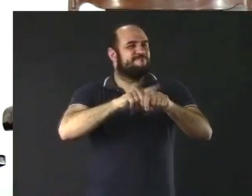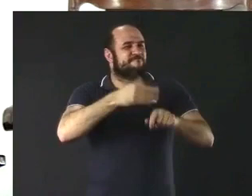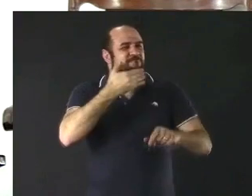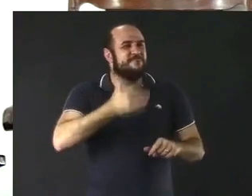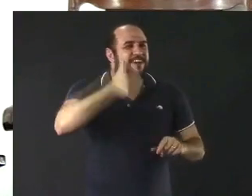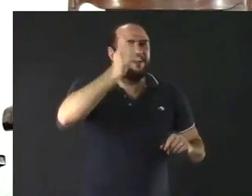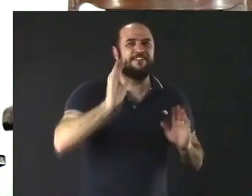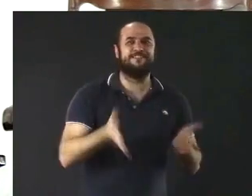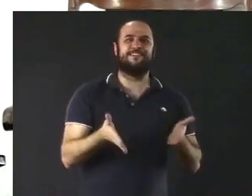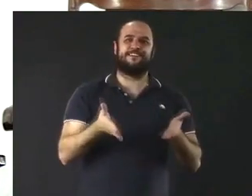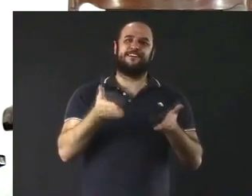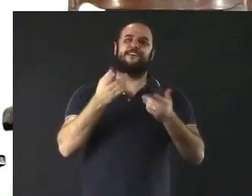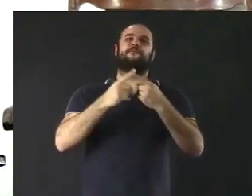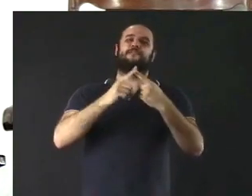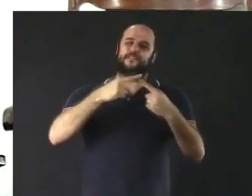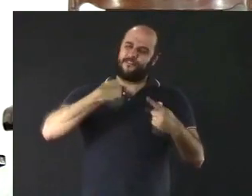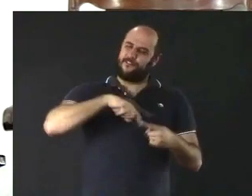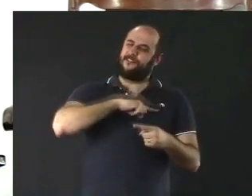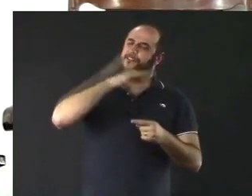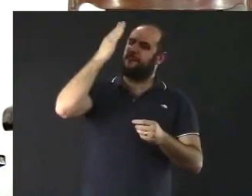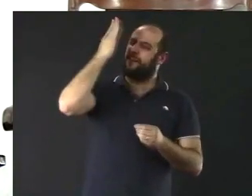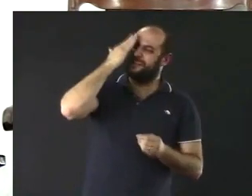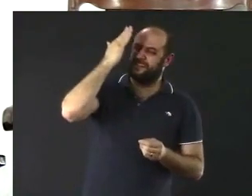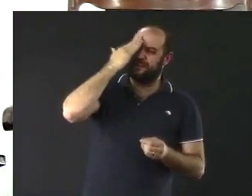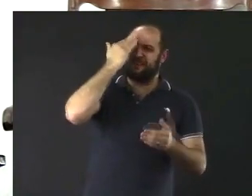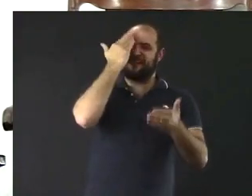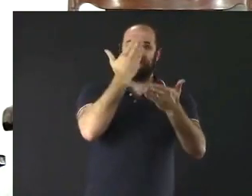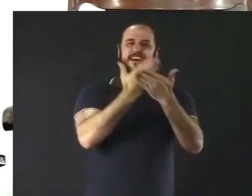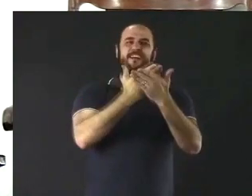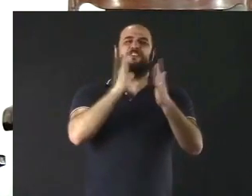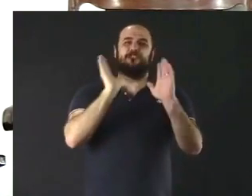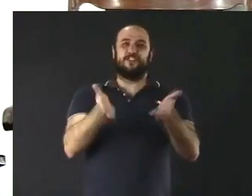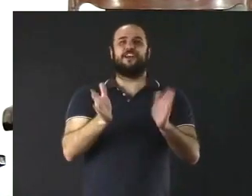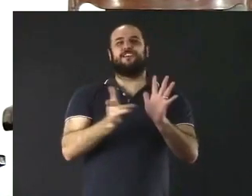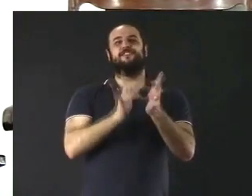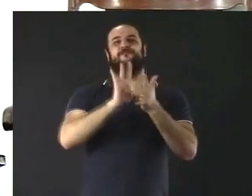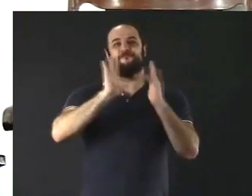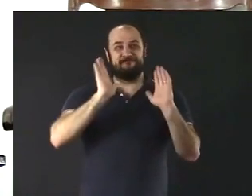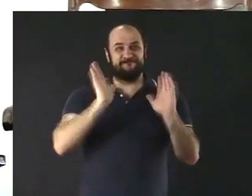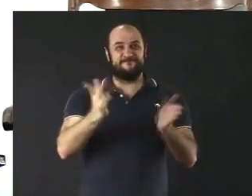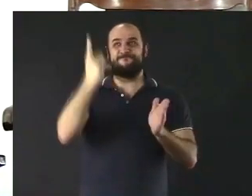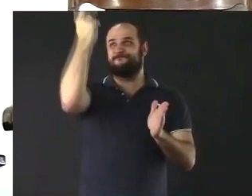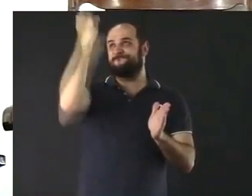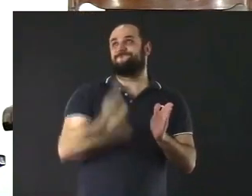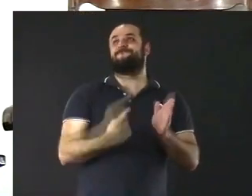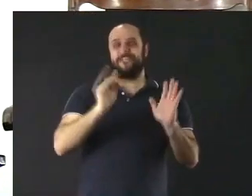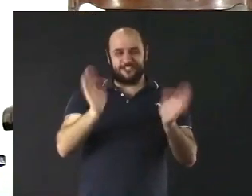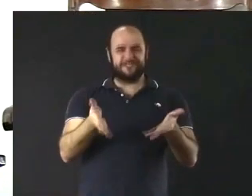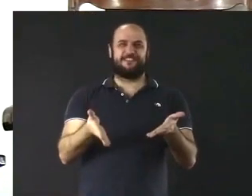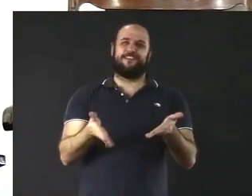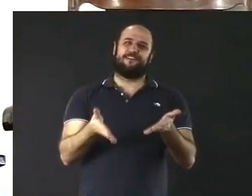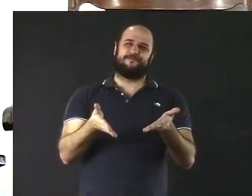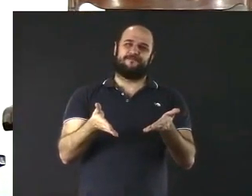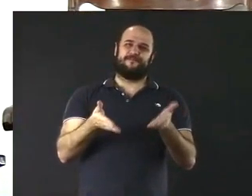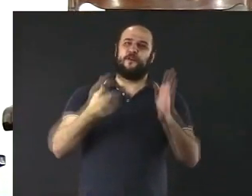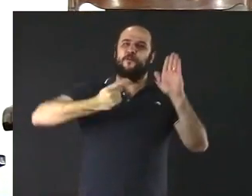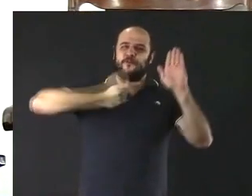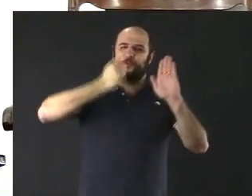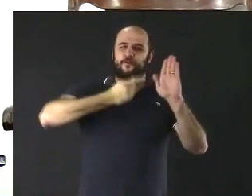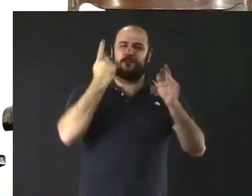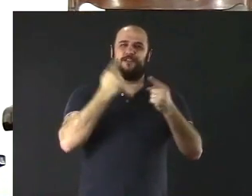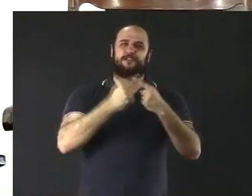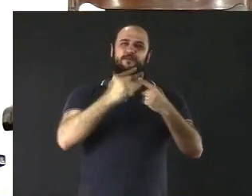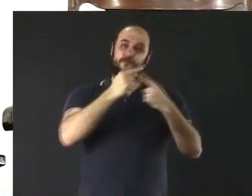esse, porque nós sabemos que o Messias veio, nós já desfrutamos da promessa, porque o Messias não